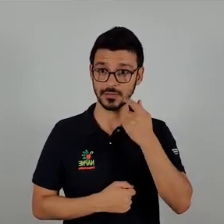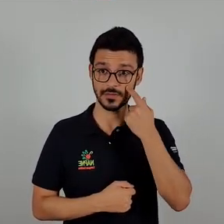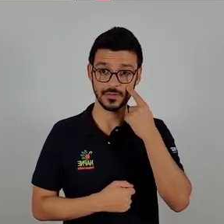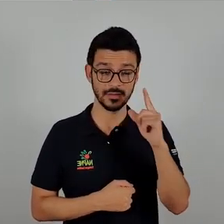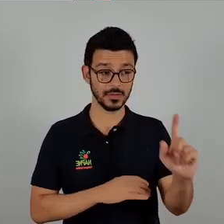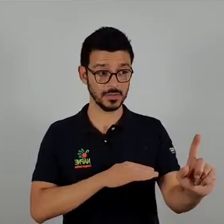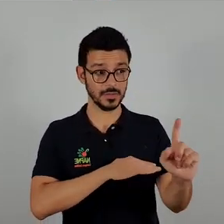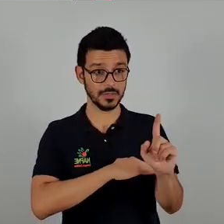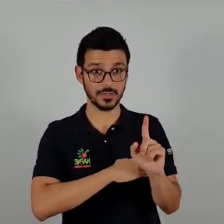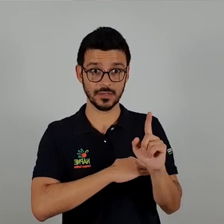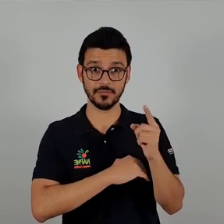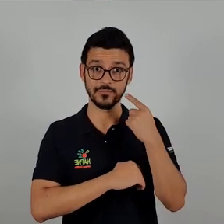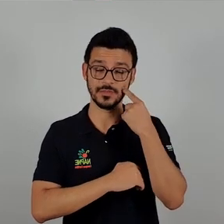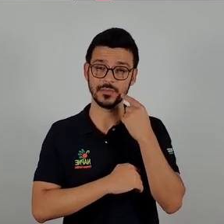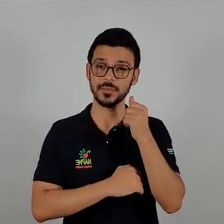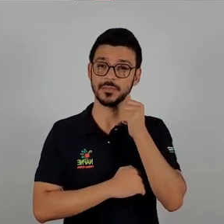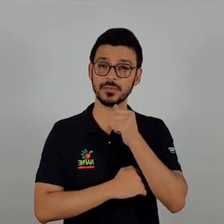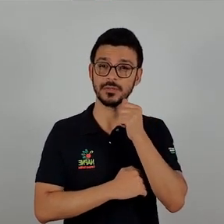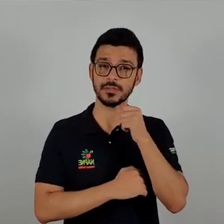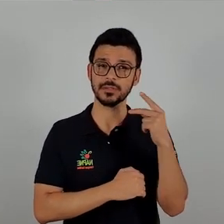Pronto, vamos ter que trabalhar esse emocional.